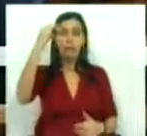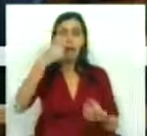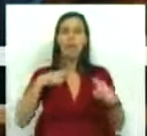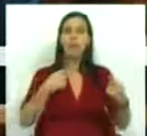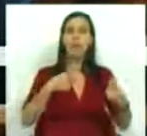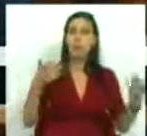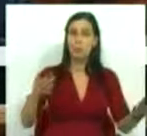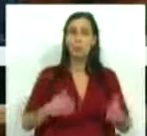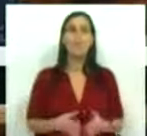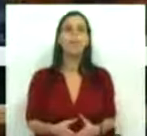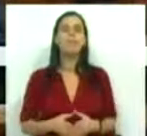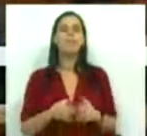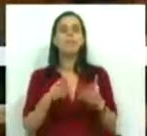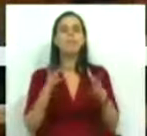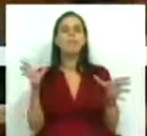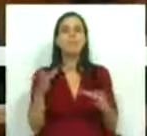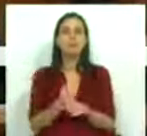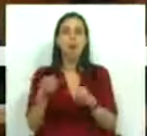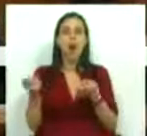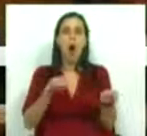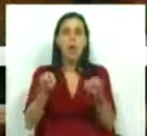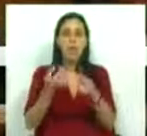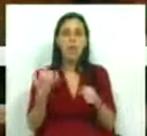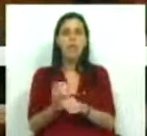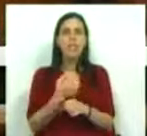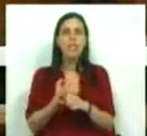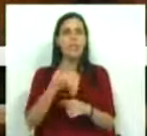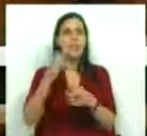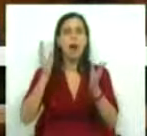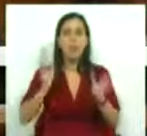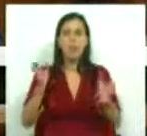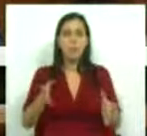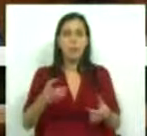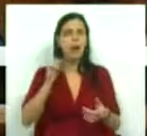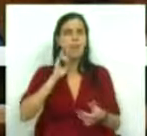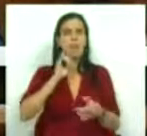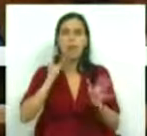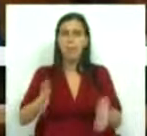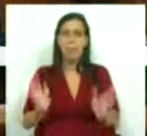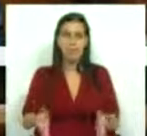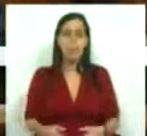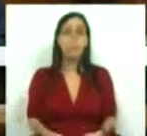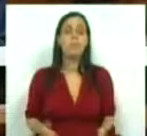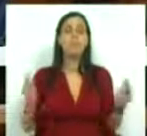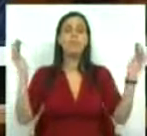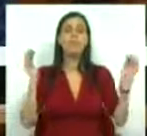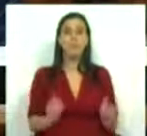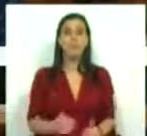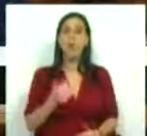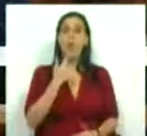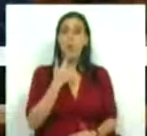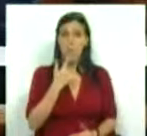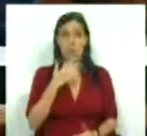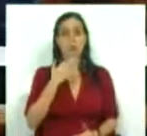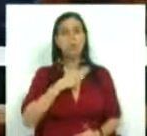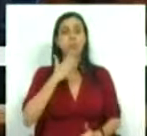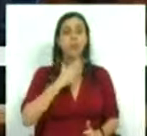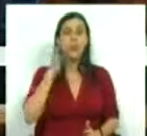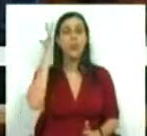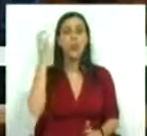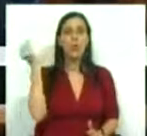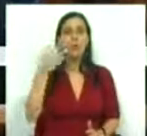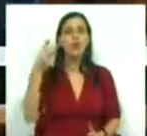na despesa. Extingue ou funda organismos e serviços redundantes ou inúteis. Diminui muito consideravelmente